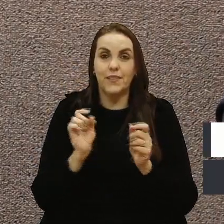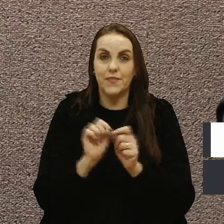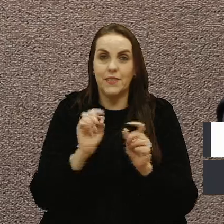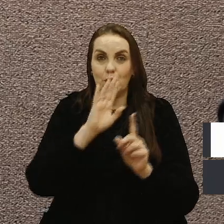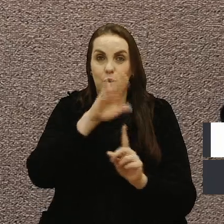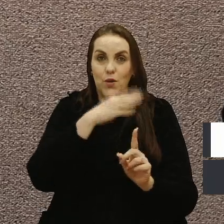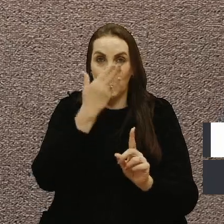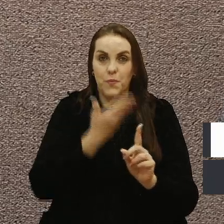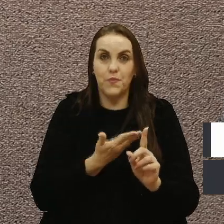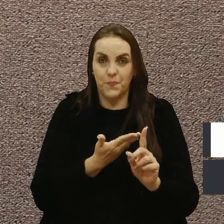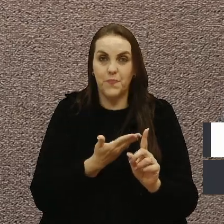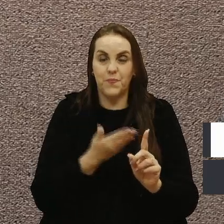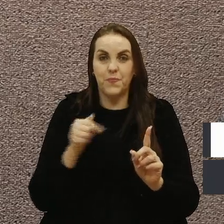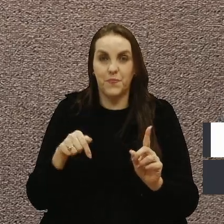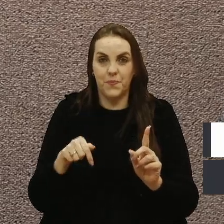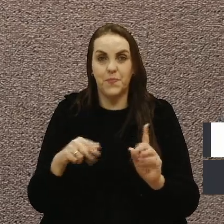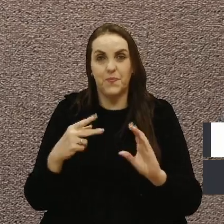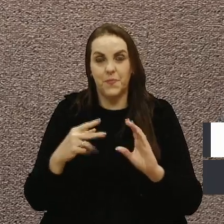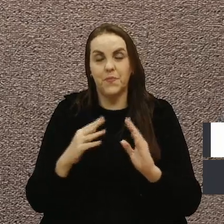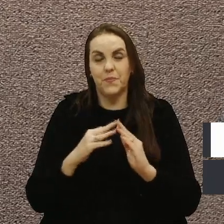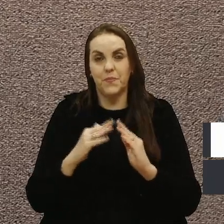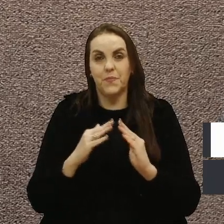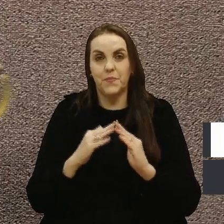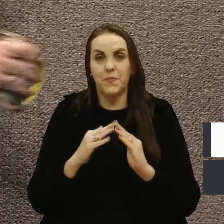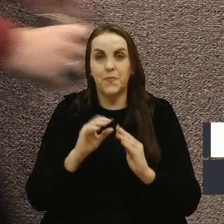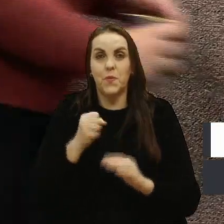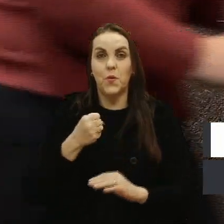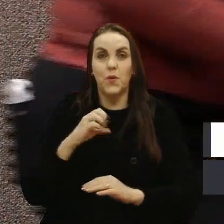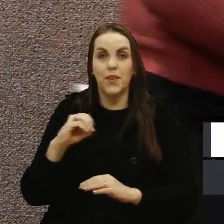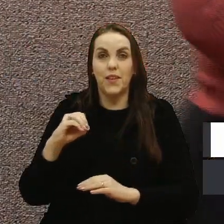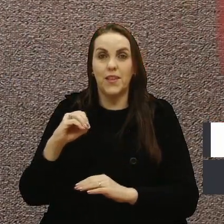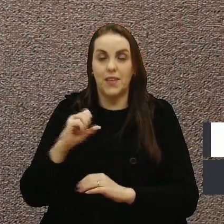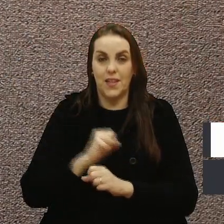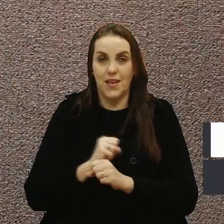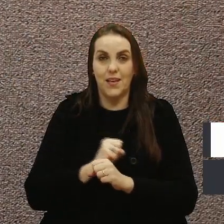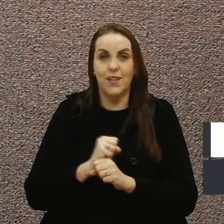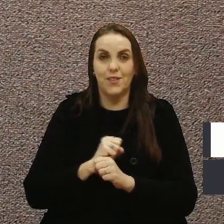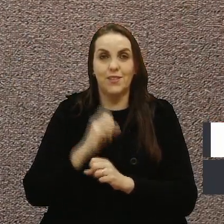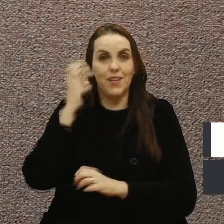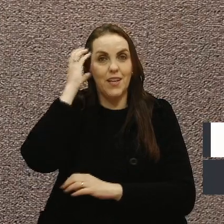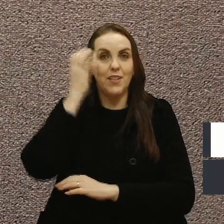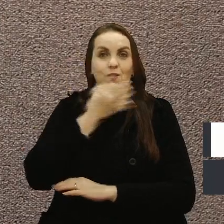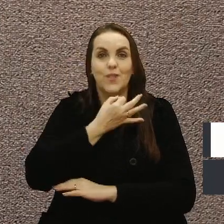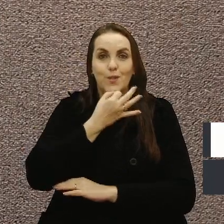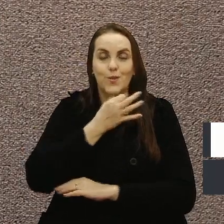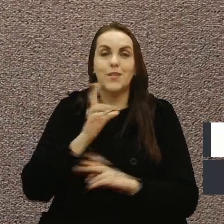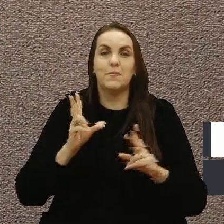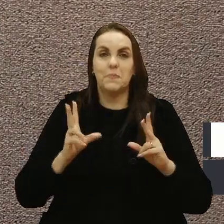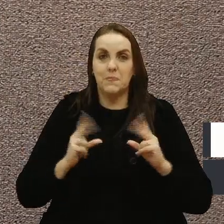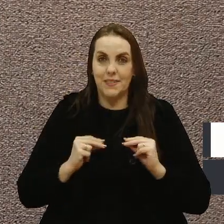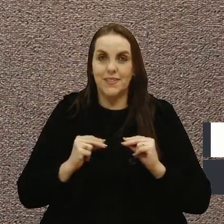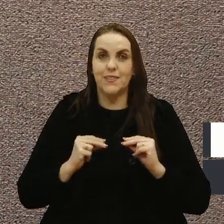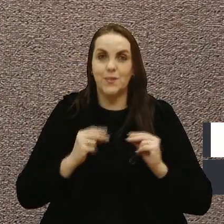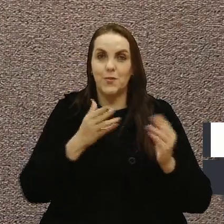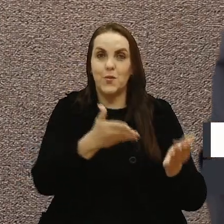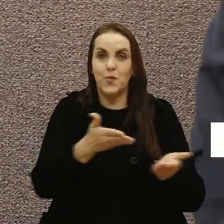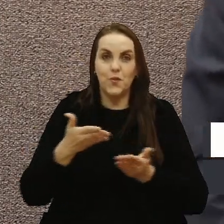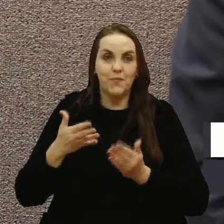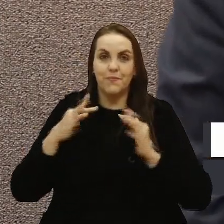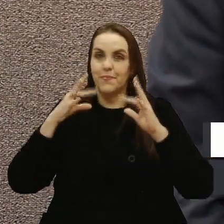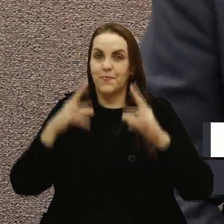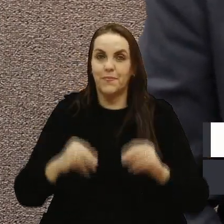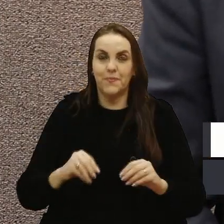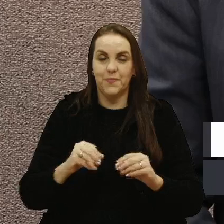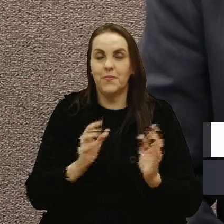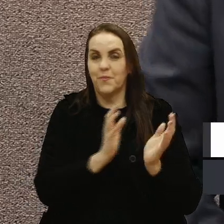homenagem aqui nesta casa aos 80 anos da Rádio Caxias, merecido. Então, convido a todos os colegas, a comunidade, porque